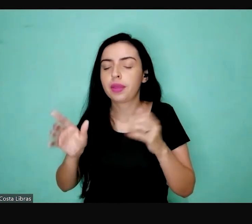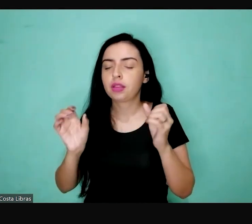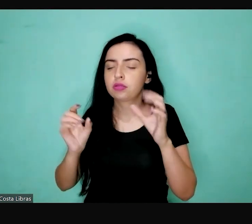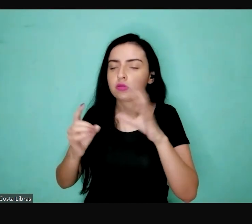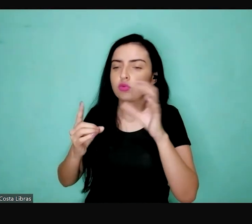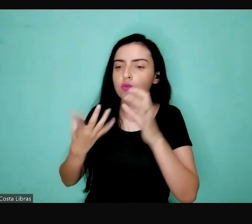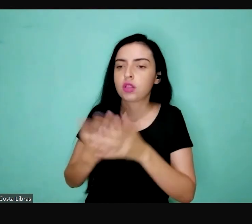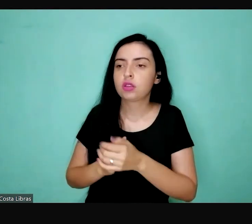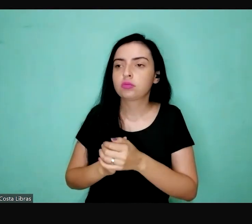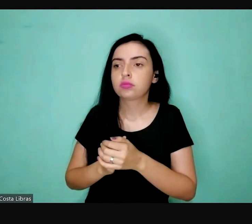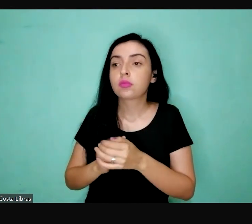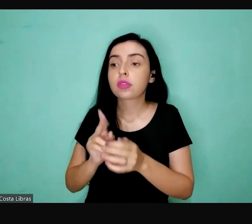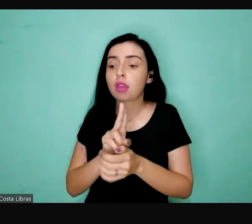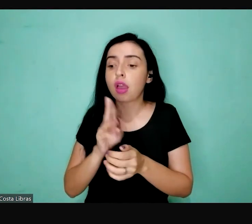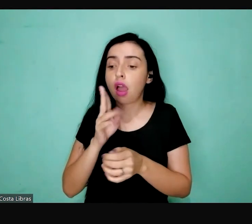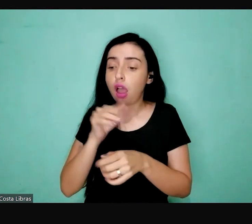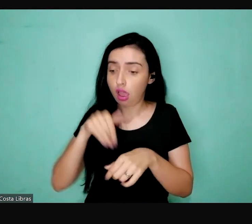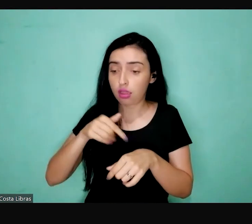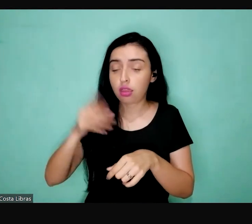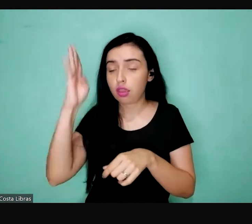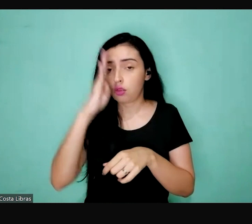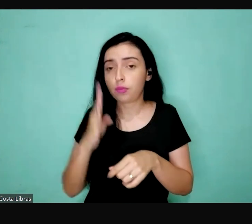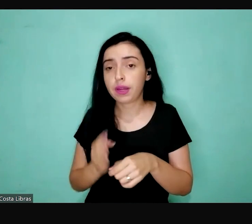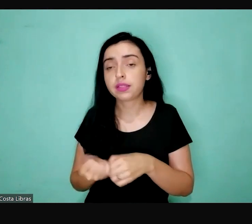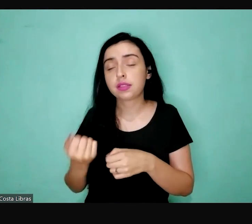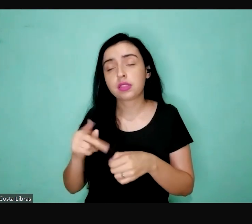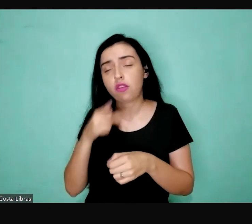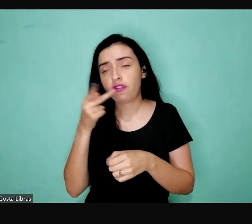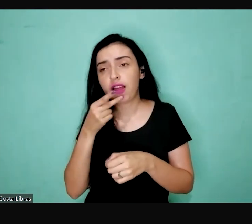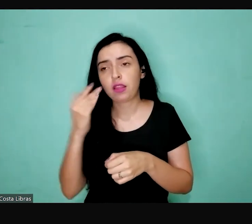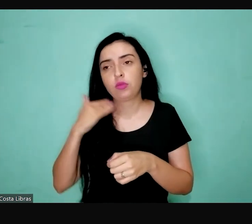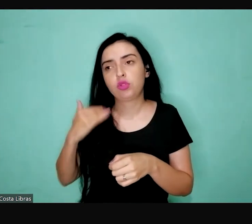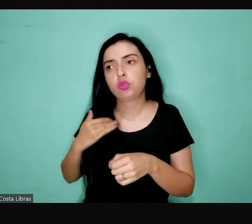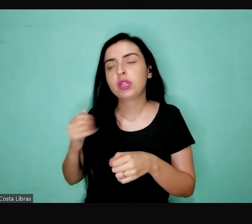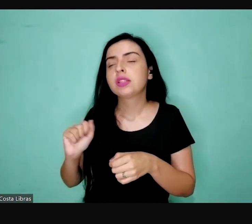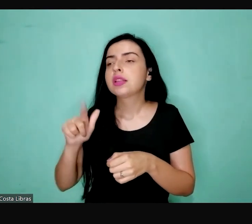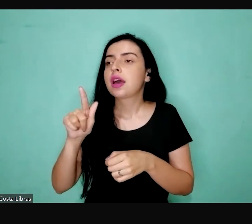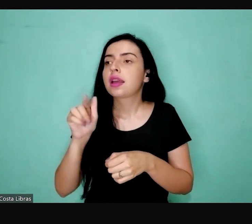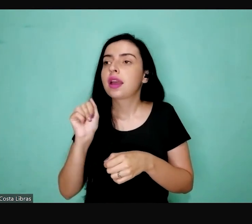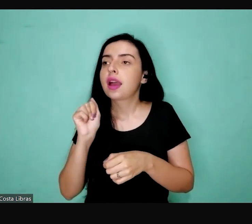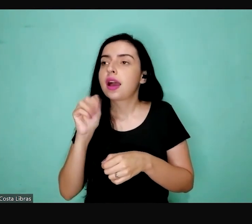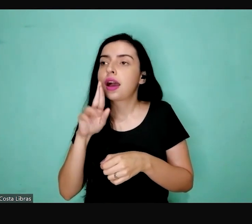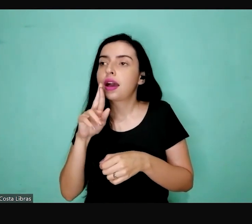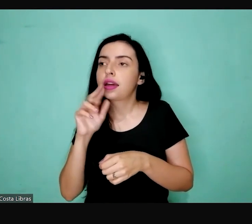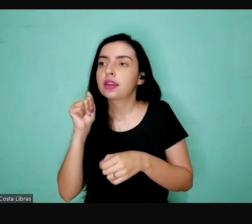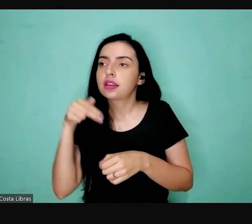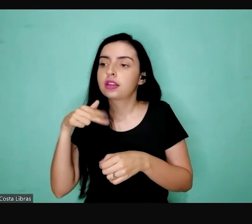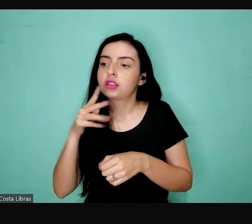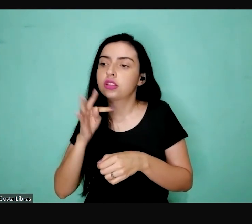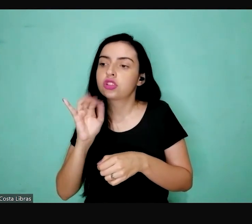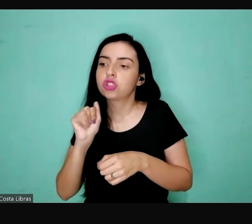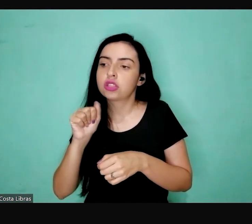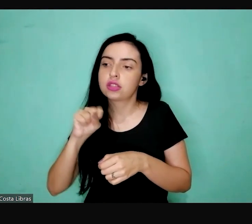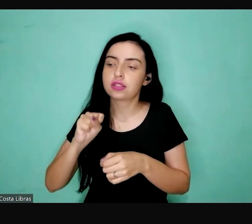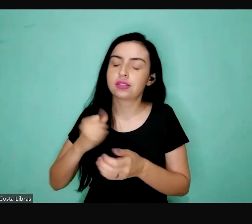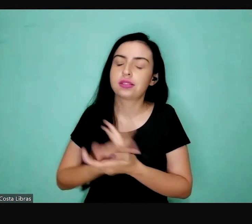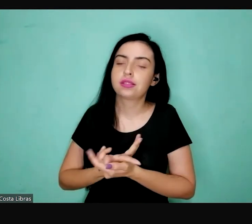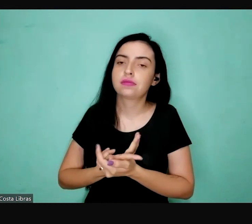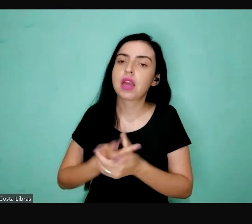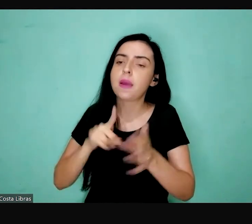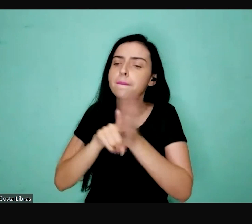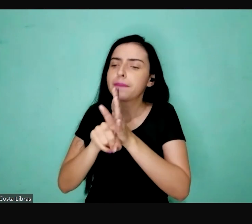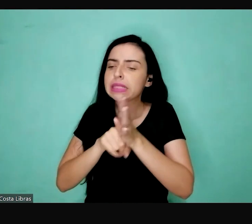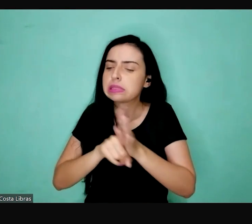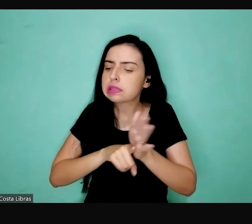chamamos de juiz das garantias, né? Uhum. E, e nós fizemos uma pesquisa ampla no Tribunal